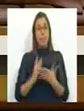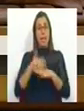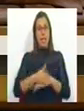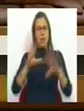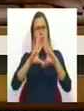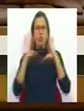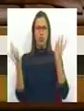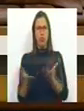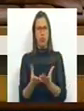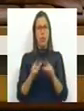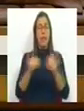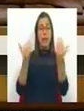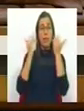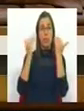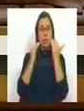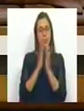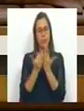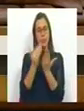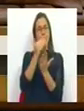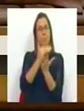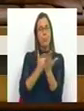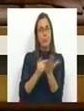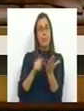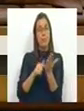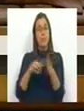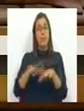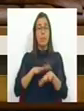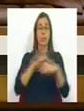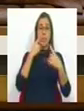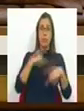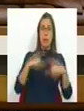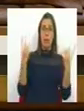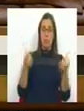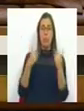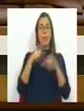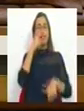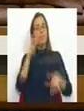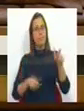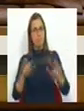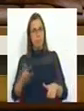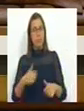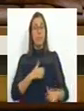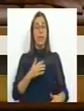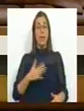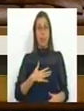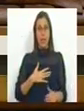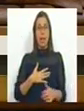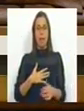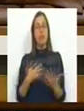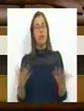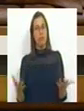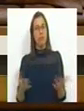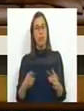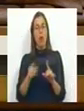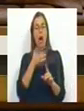acesso generalizado à informação cadastral pela administração pública, pelos cidadãos e entidades,